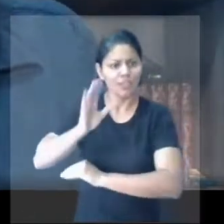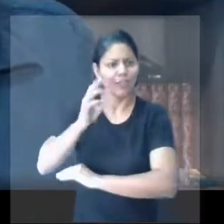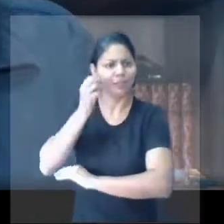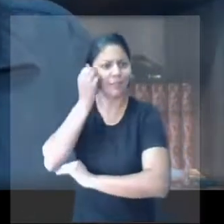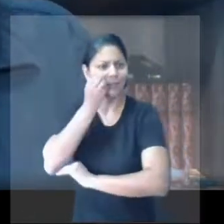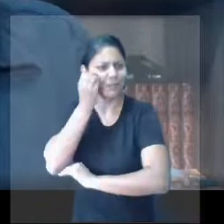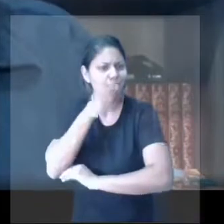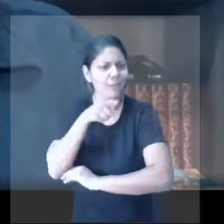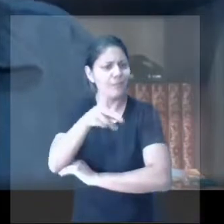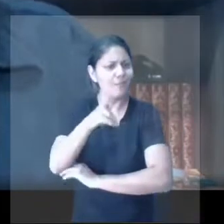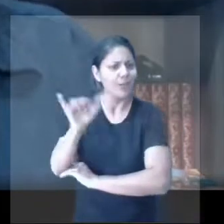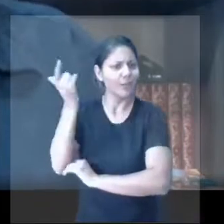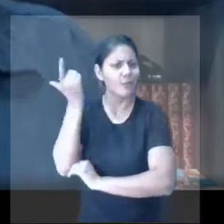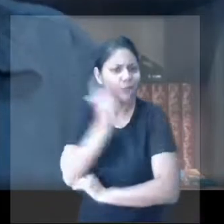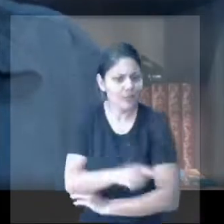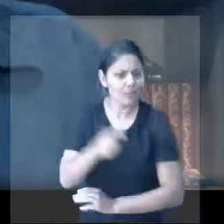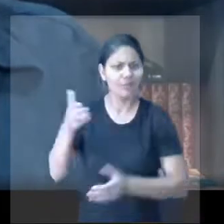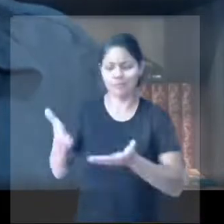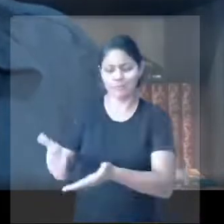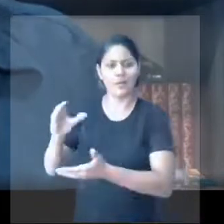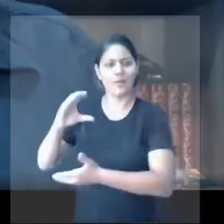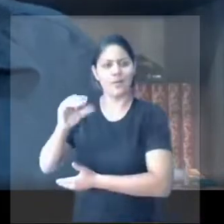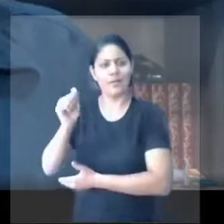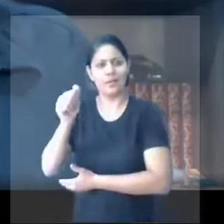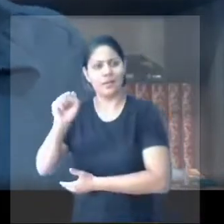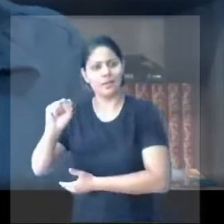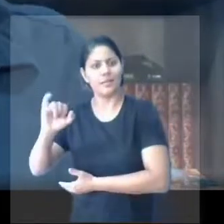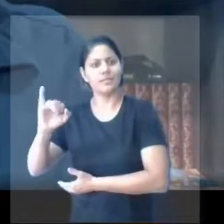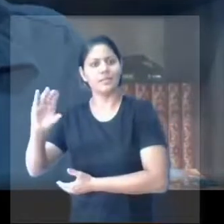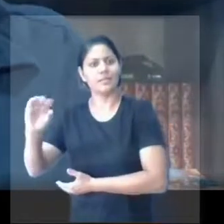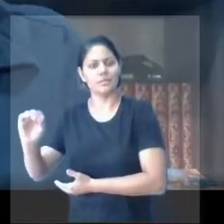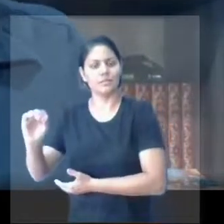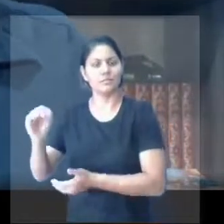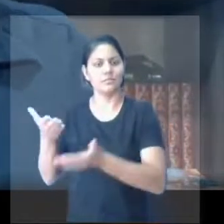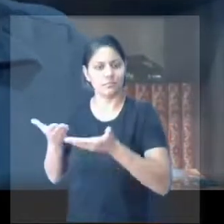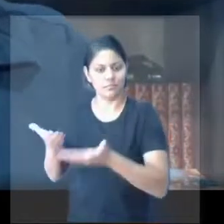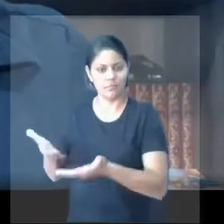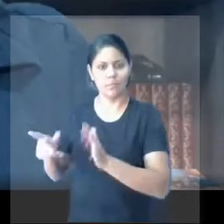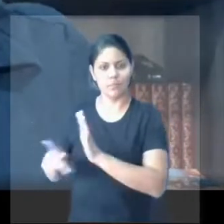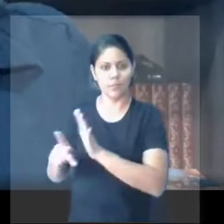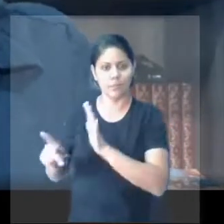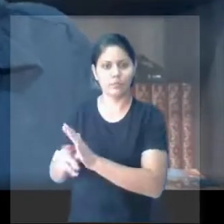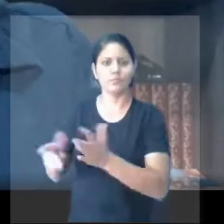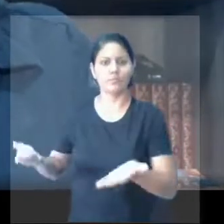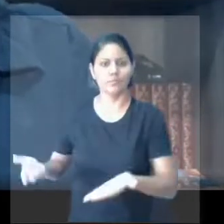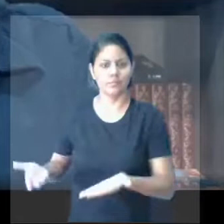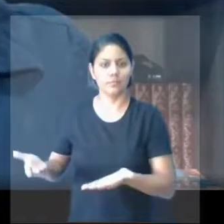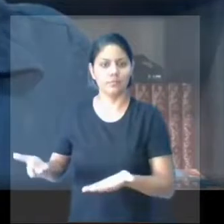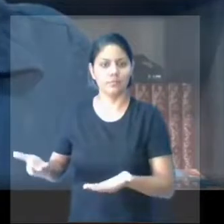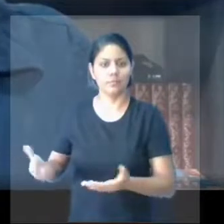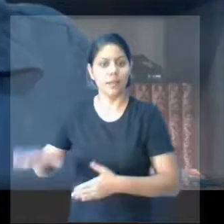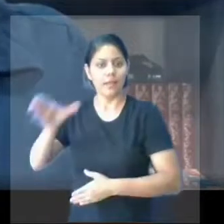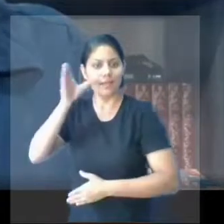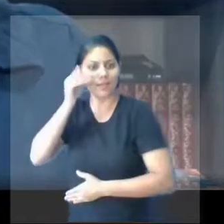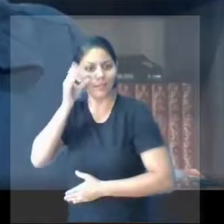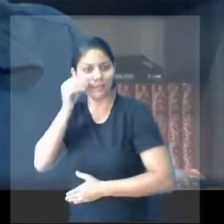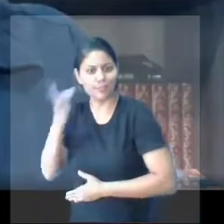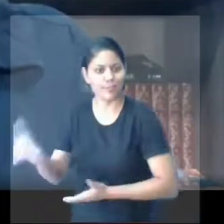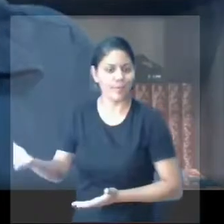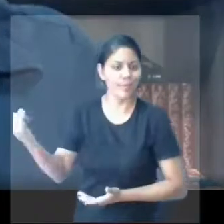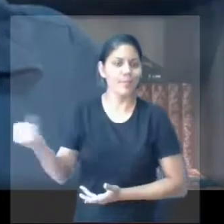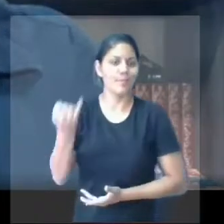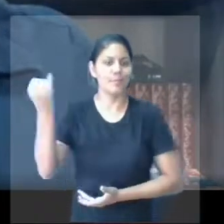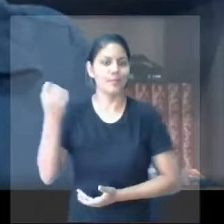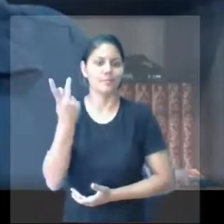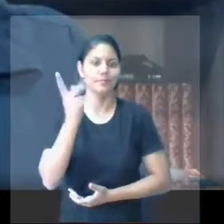vai conseguir ler as obras clássicas propriamente e extrair dali algo interessante para a sua vida. Normalmente,